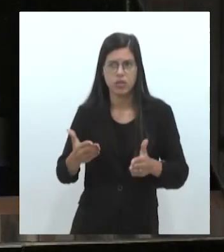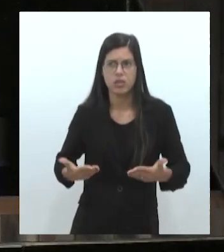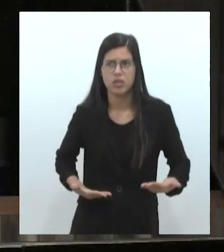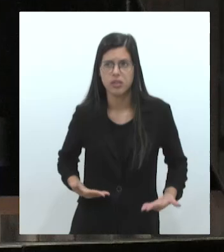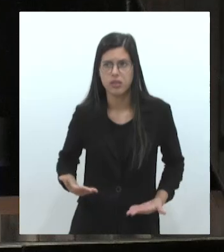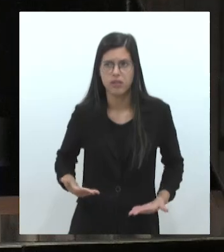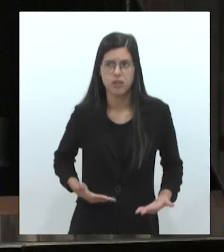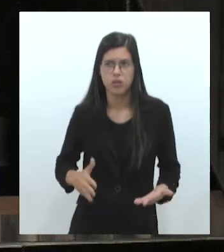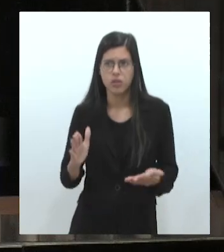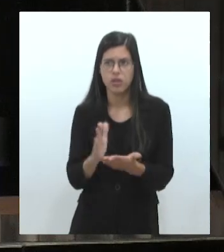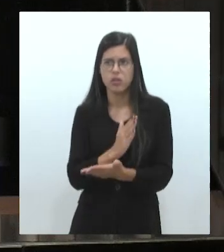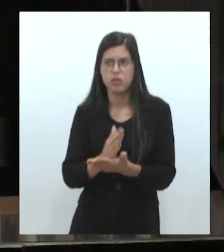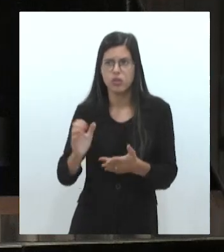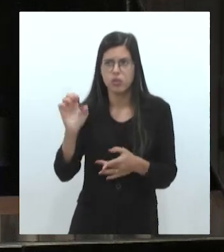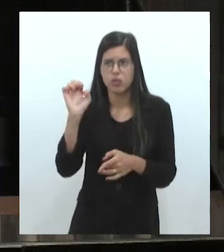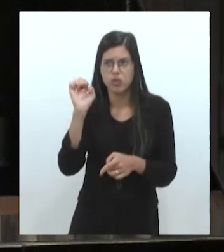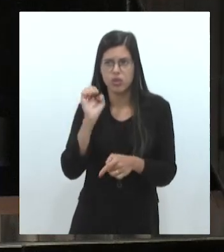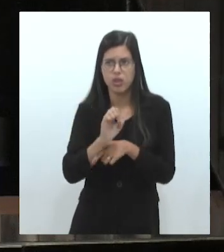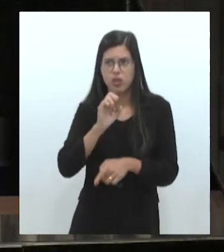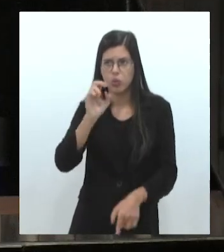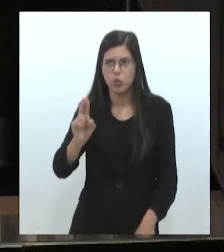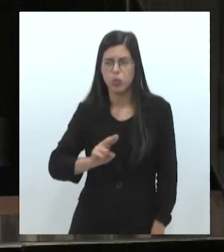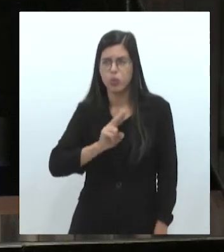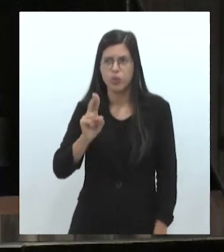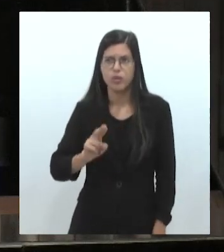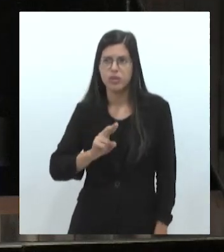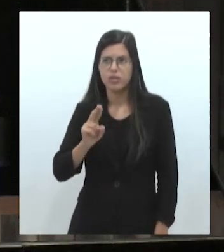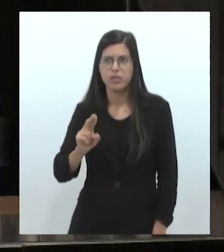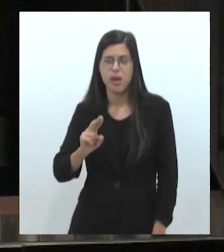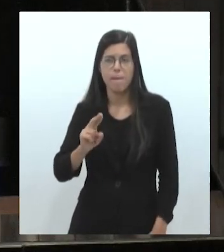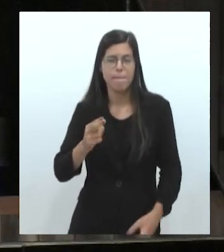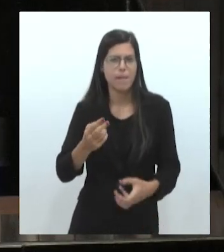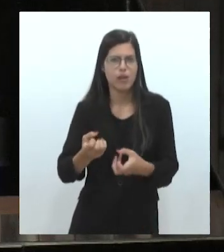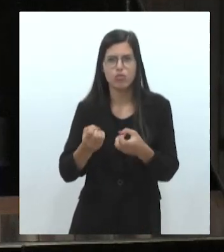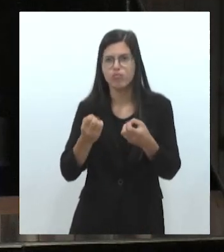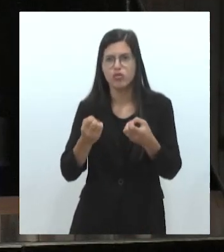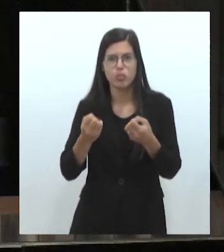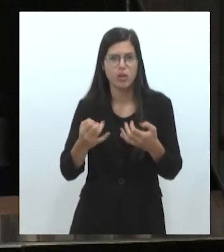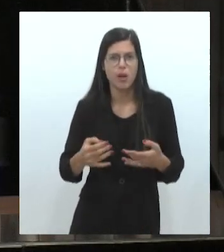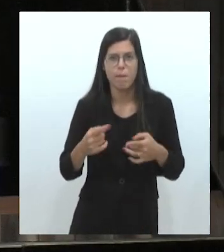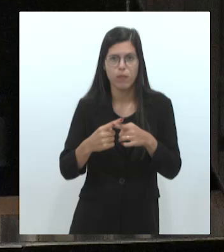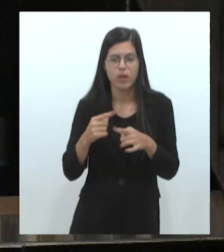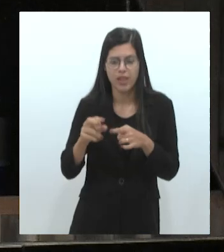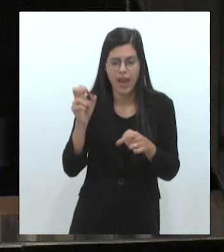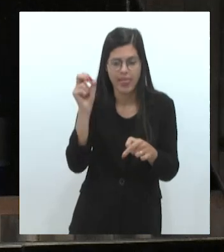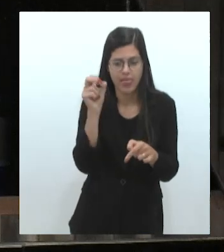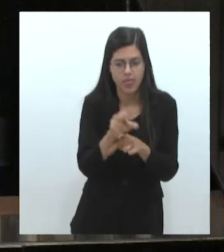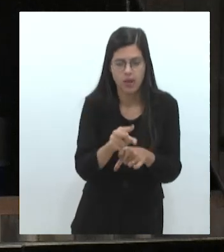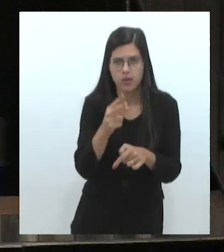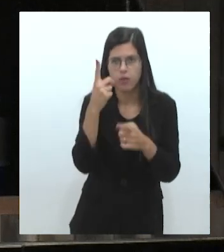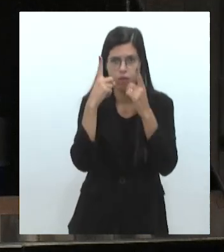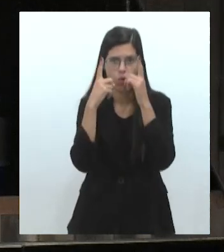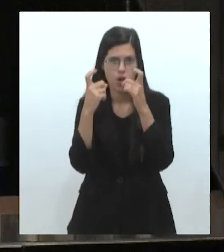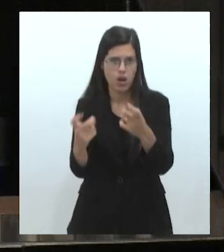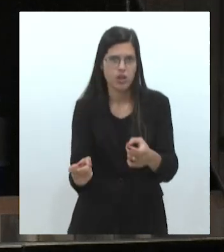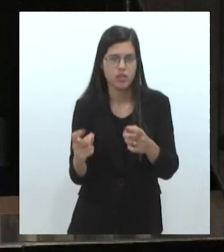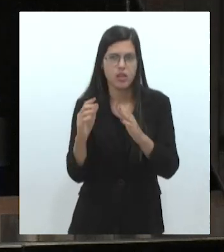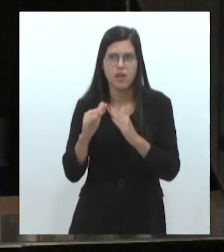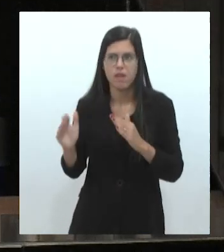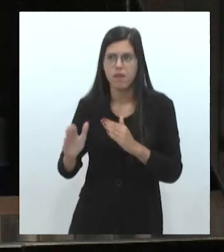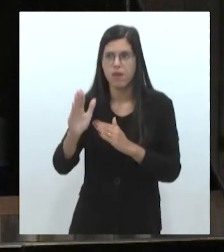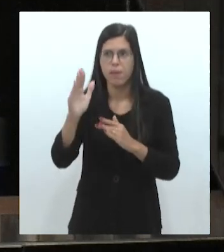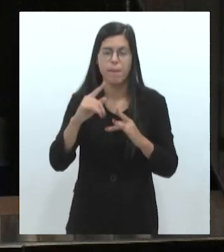que, por vezes, o Estado usa para justificar sua entrada violenta nas favelas. Mas vamos lá, gente, retomar a